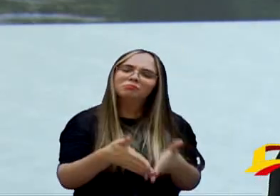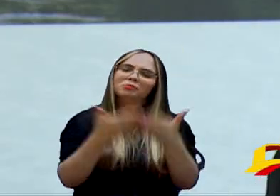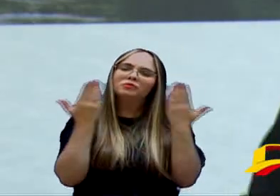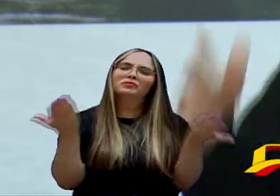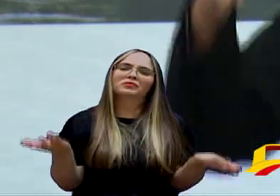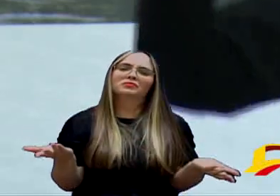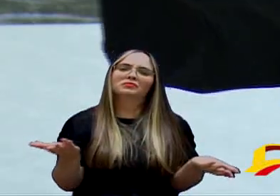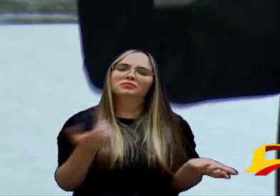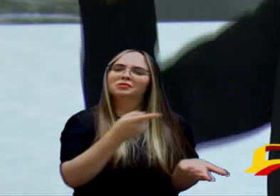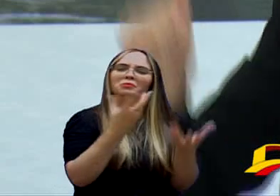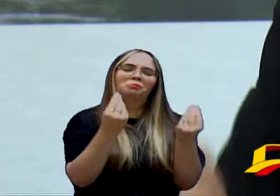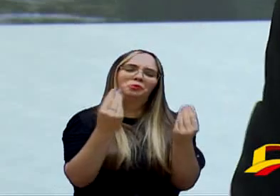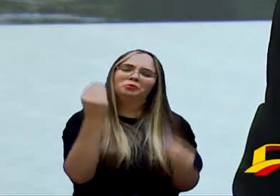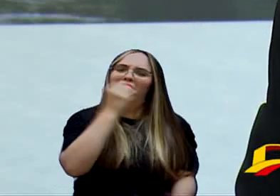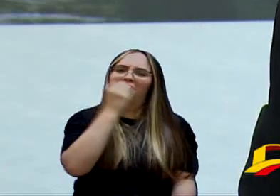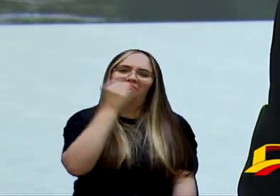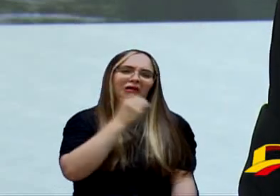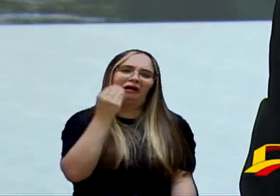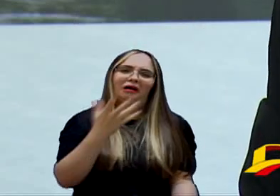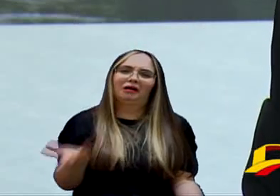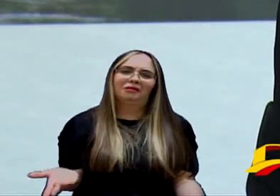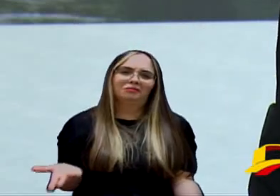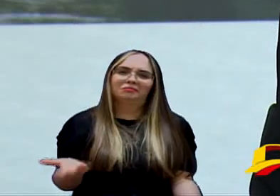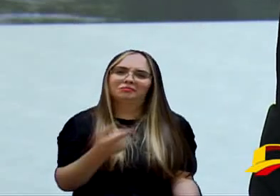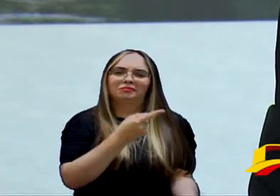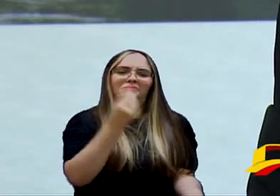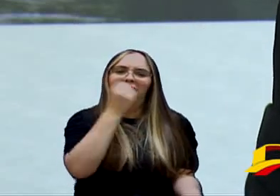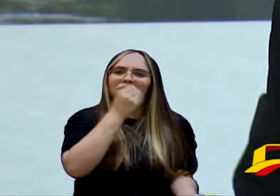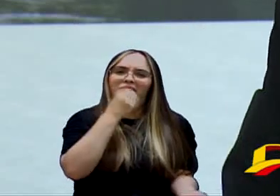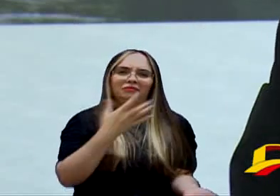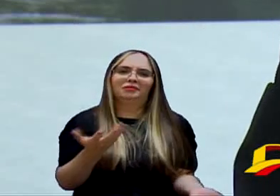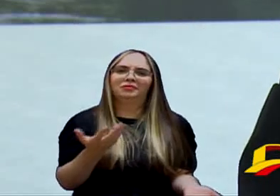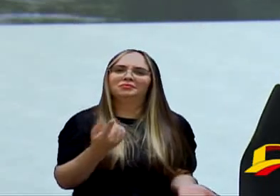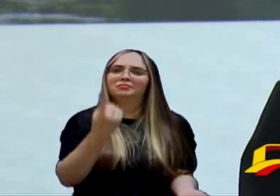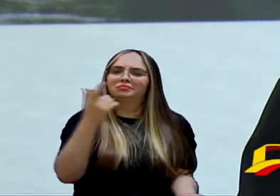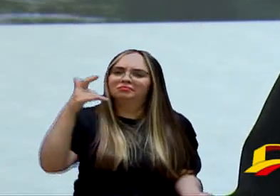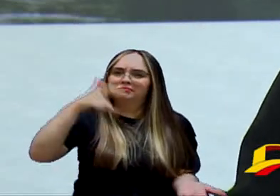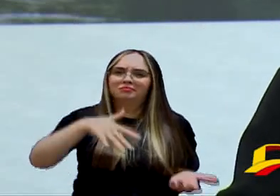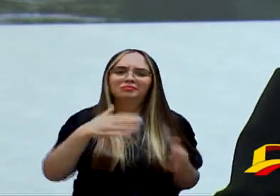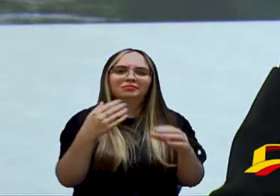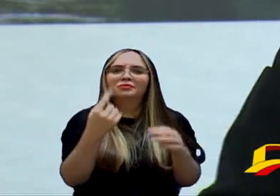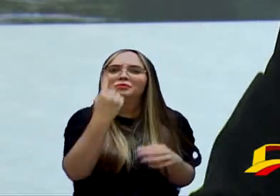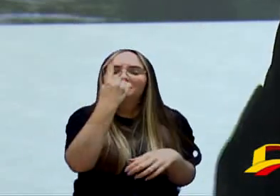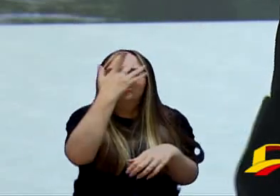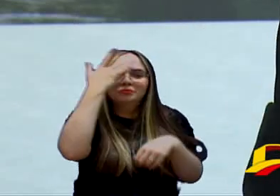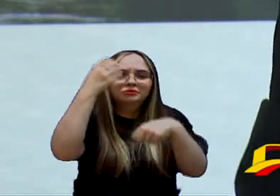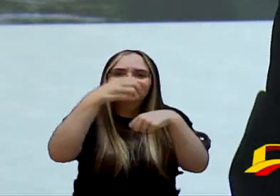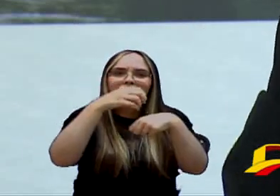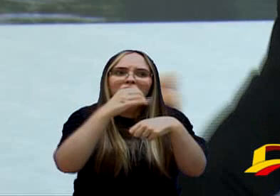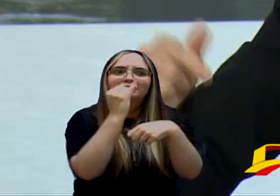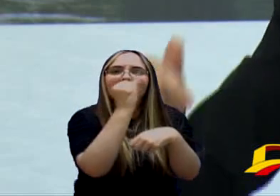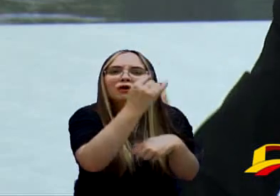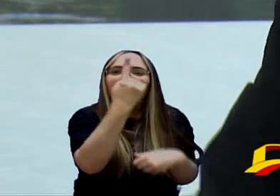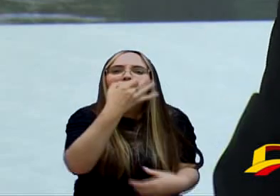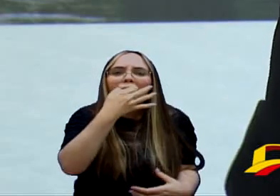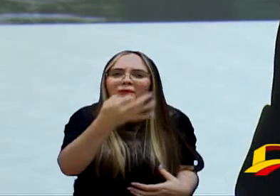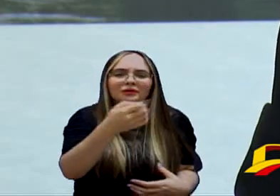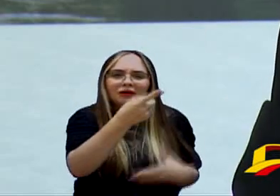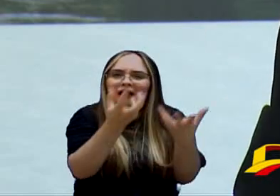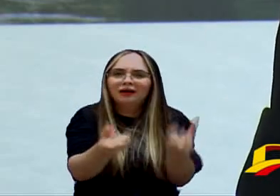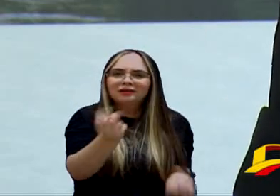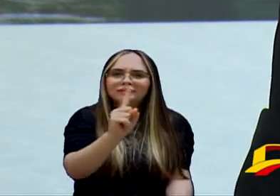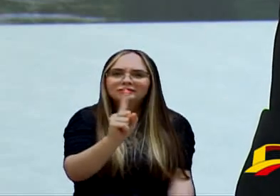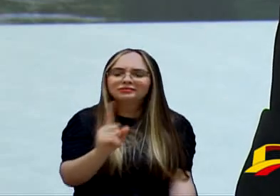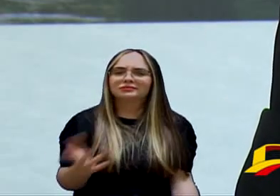o senhor deve ser muito frágil mesmo para não aguentar uma crítica de uma assessora que está representando